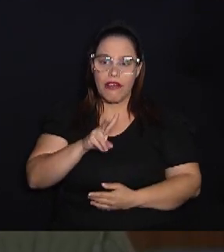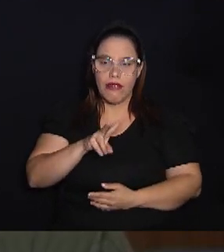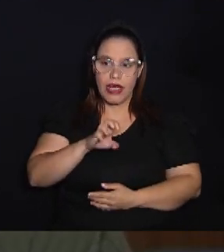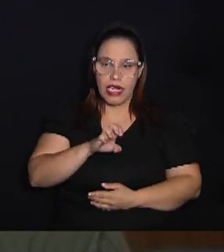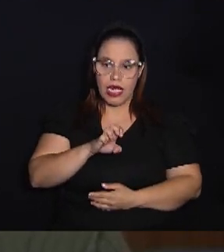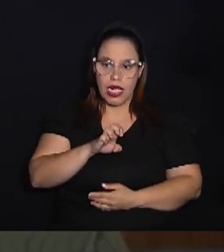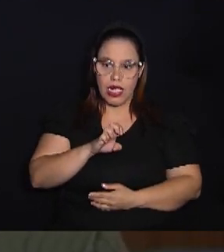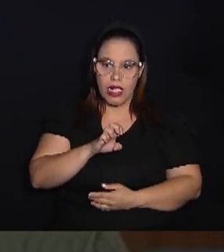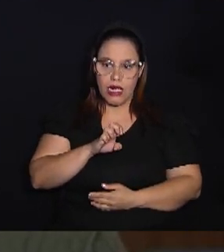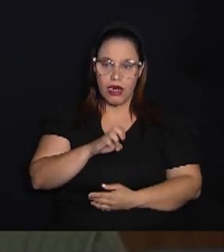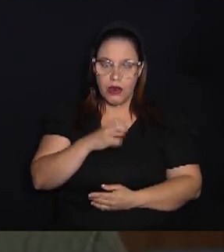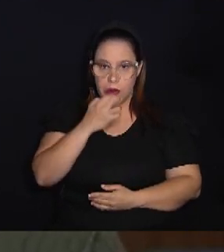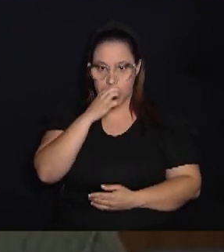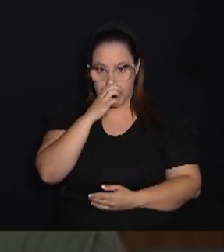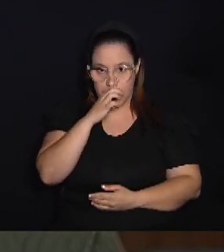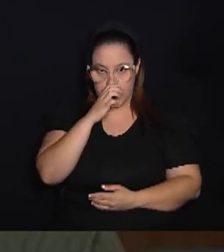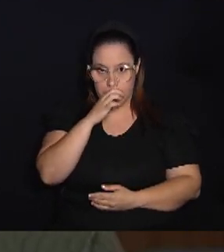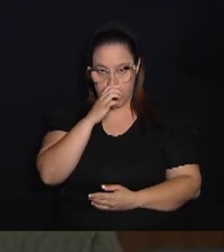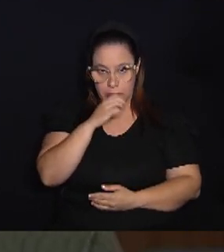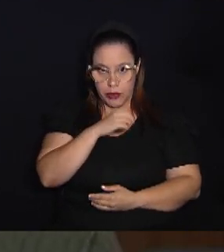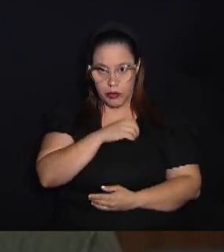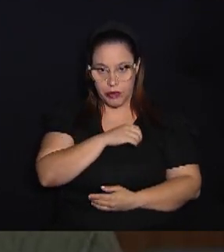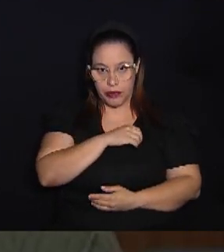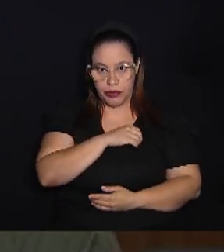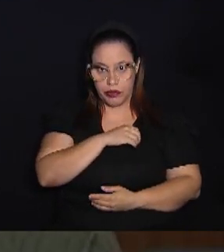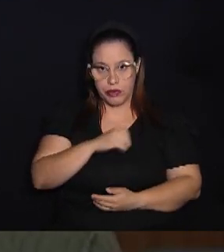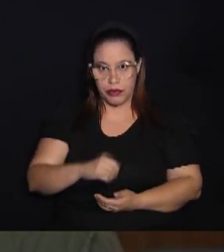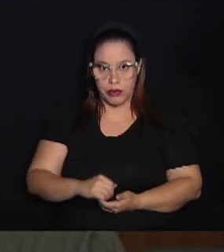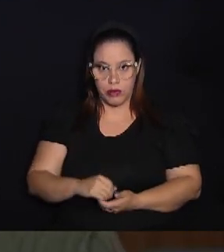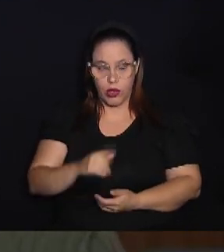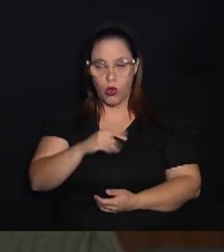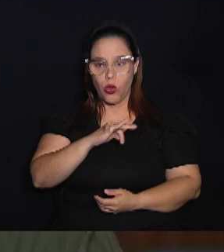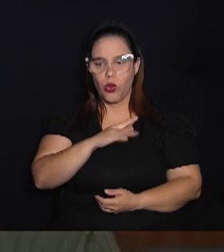esse CBC é um tumor que ele não deixa